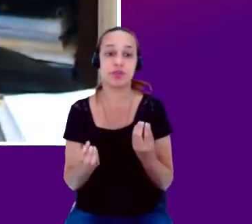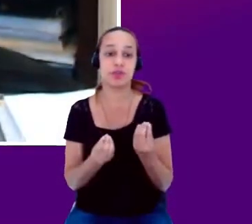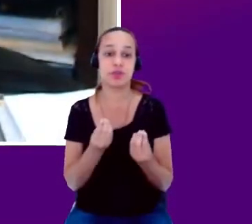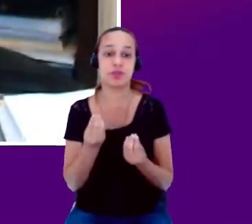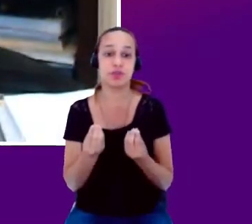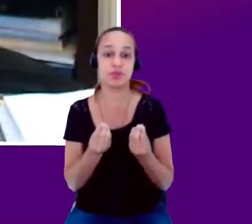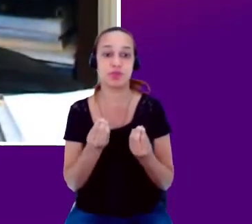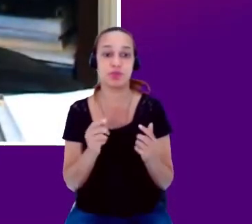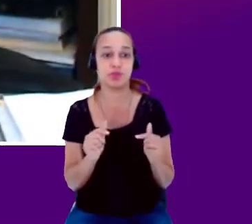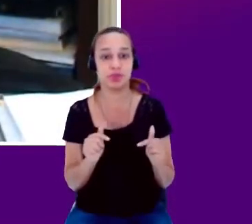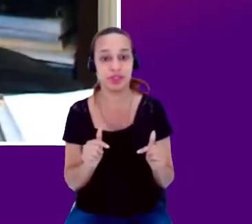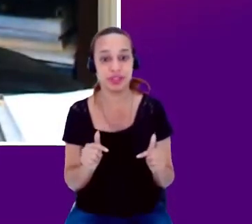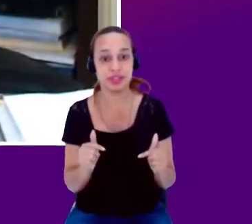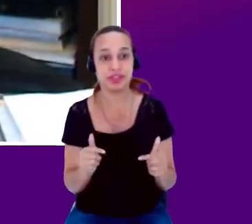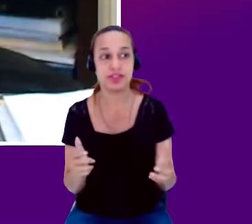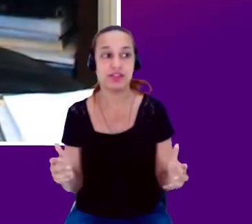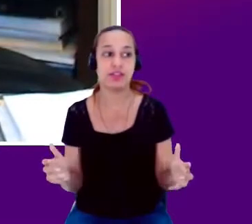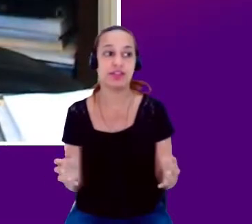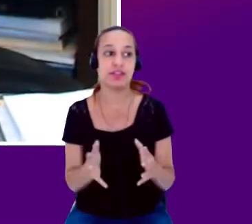com